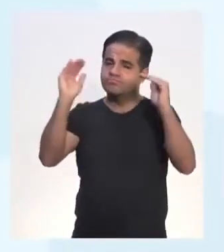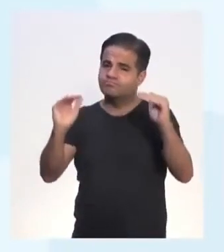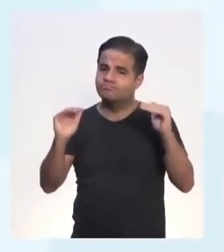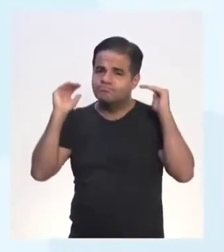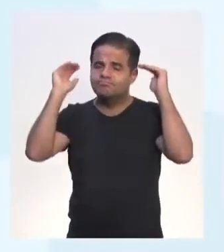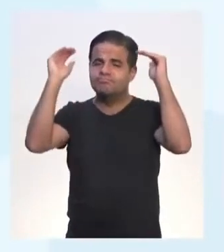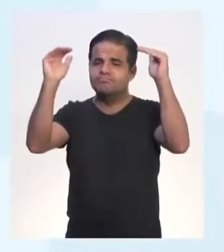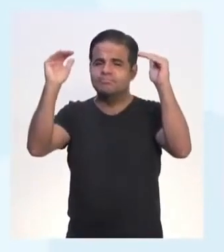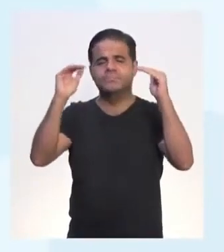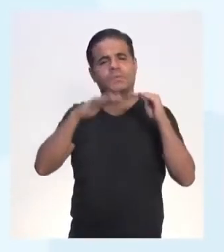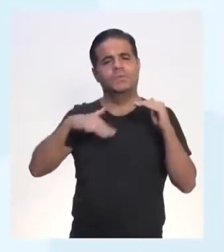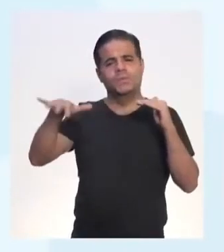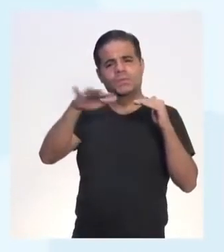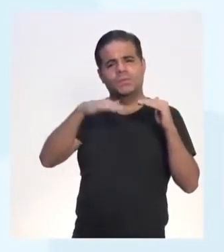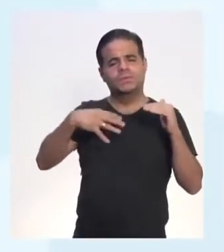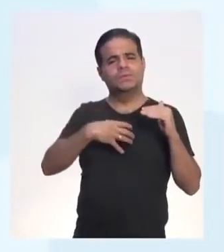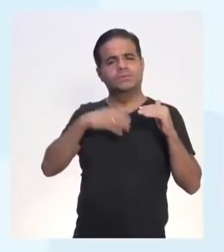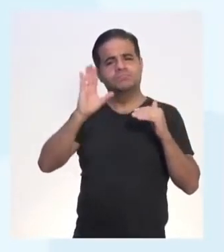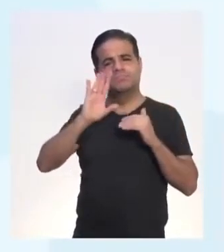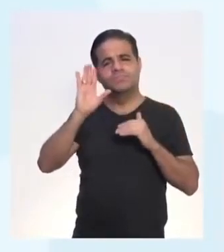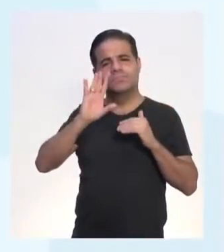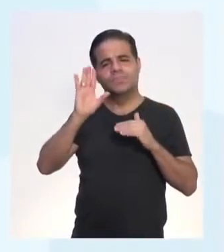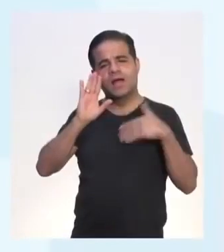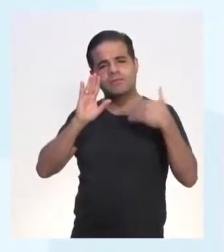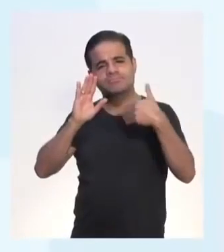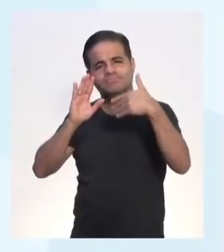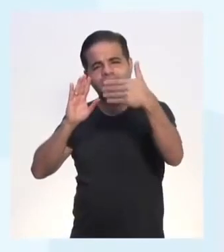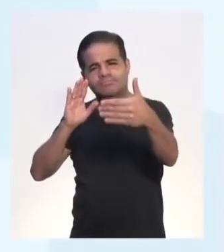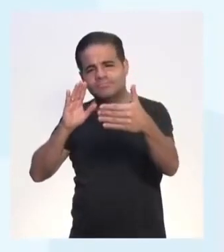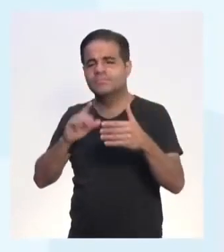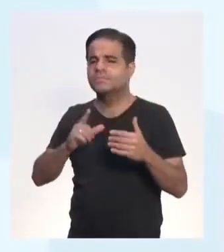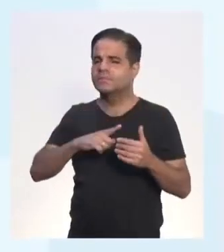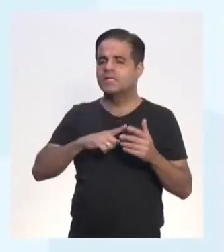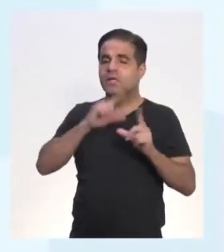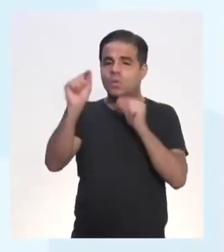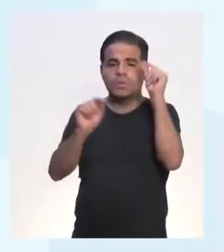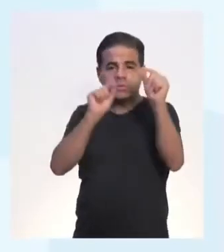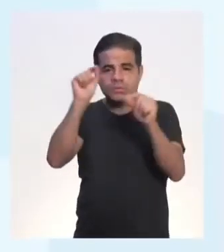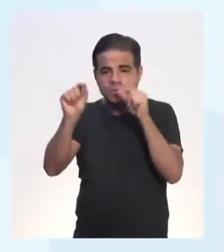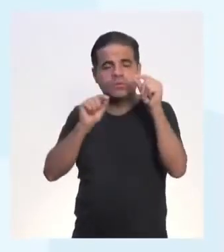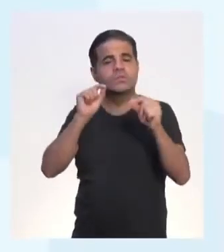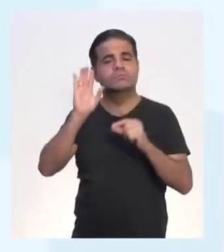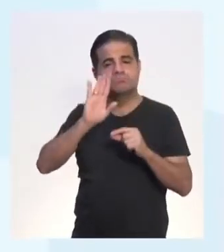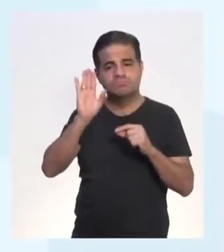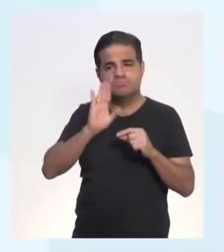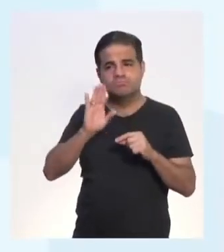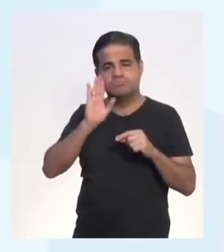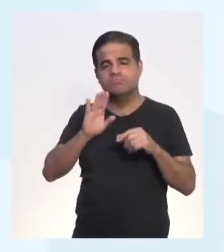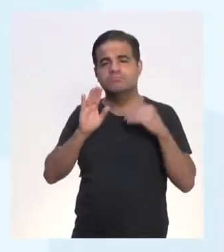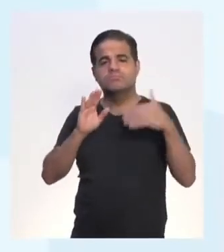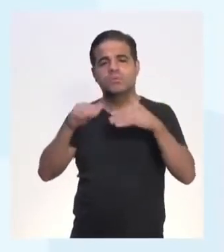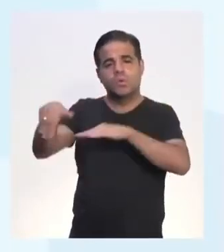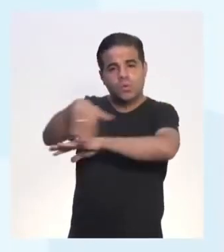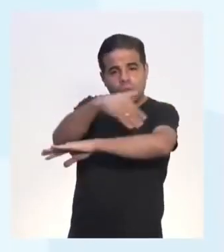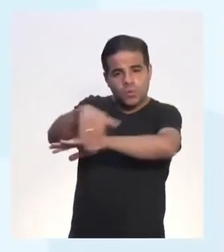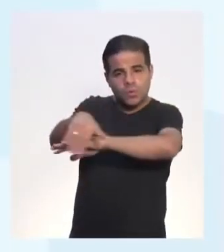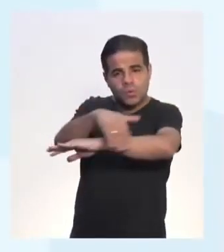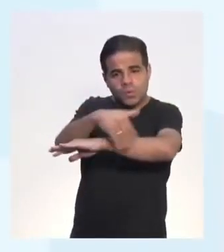cima, né? Superior. E aqui a gente já tem algumas situações, a gente tem